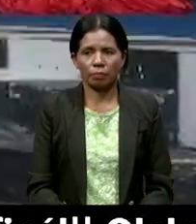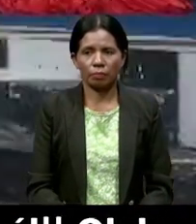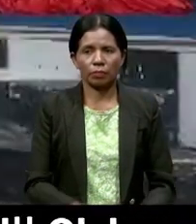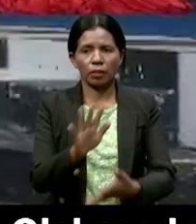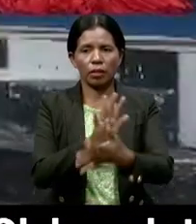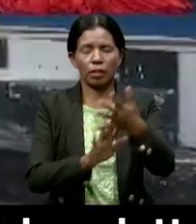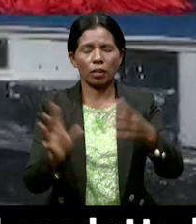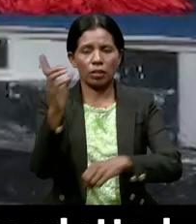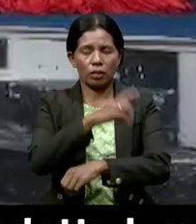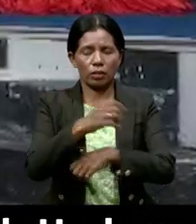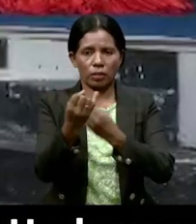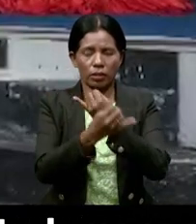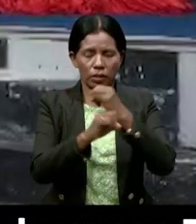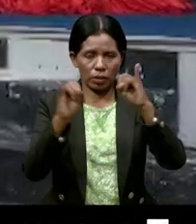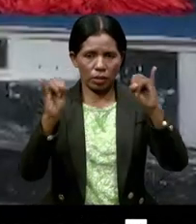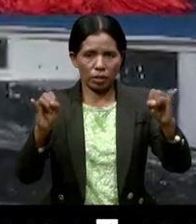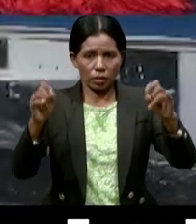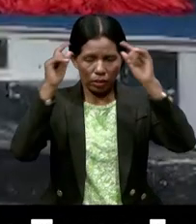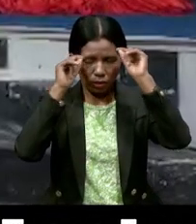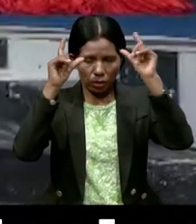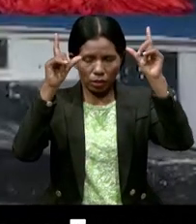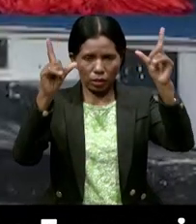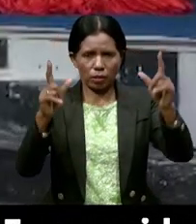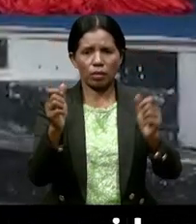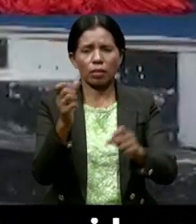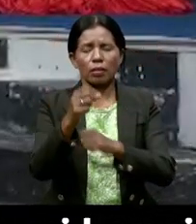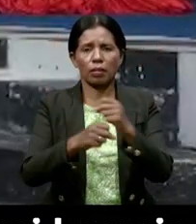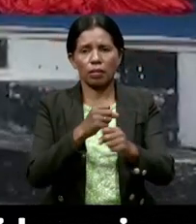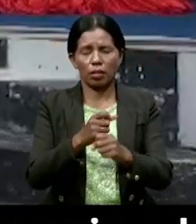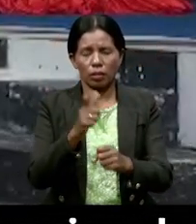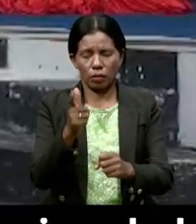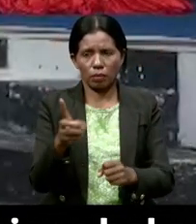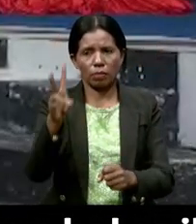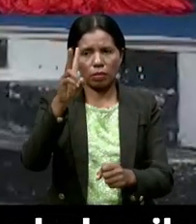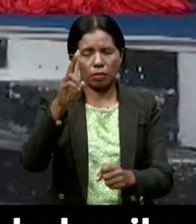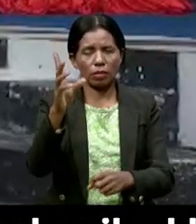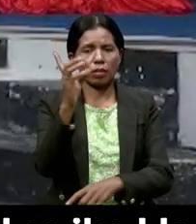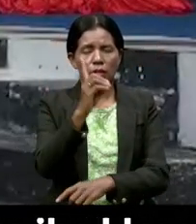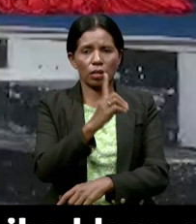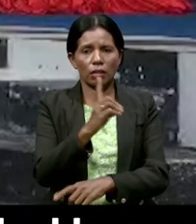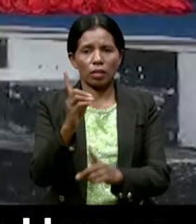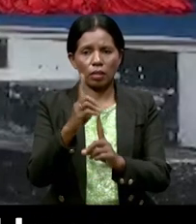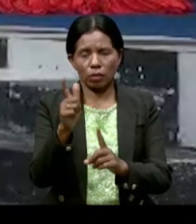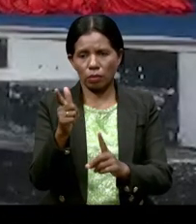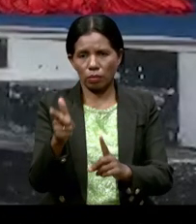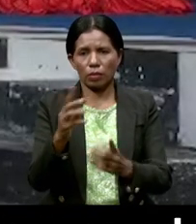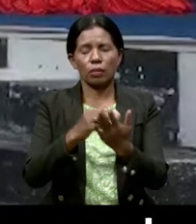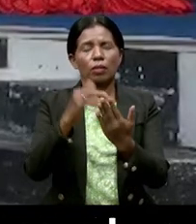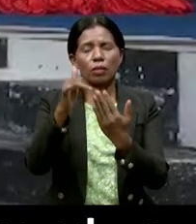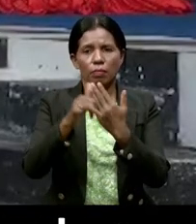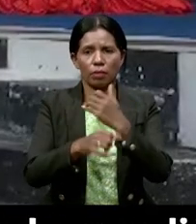Comemora loran restauración independencia Timor-Leste, badala ruanulo resen rua, hija loran ruanulo fulan mayo,